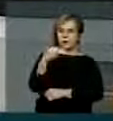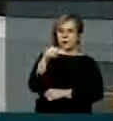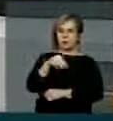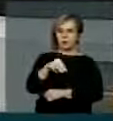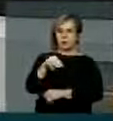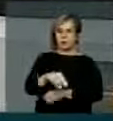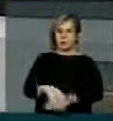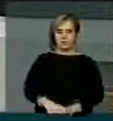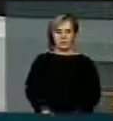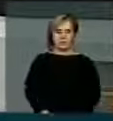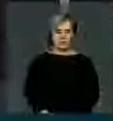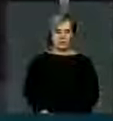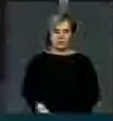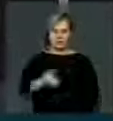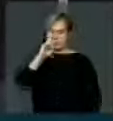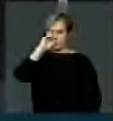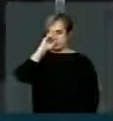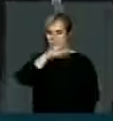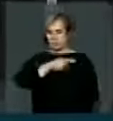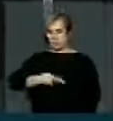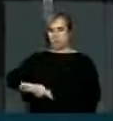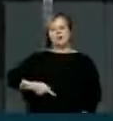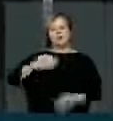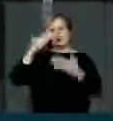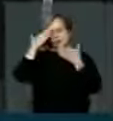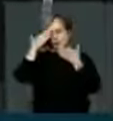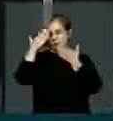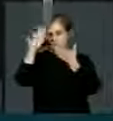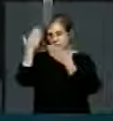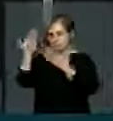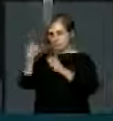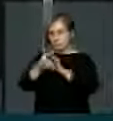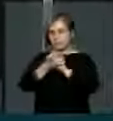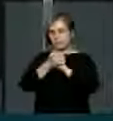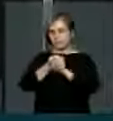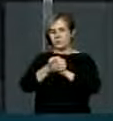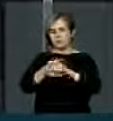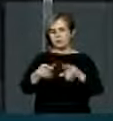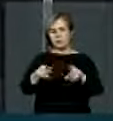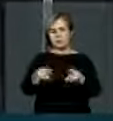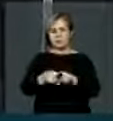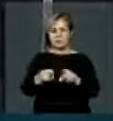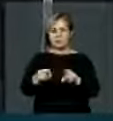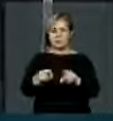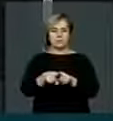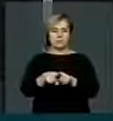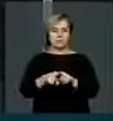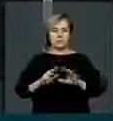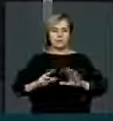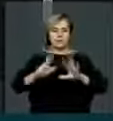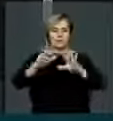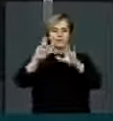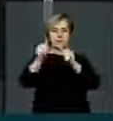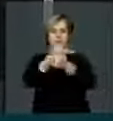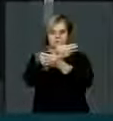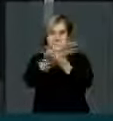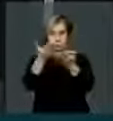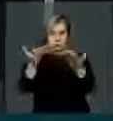de seu presidente Eu que agradeço a vossa excelência cumprimentando ao mesmo tempo e a todas as